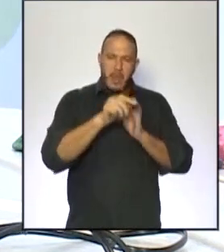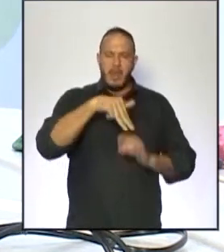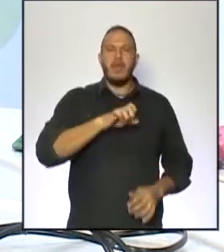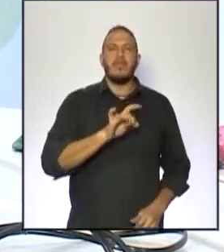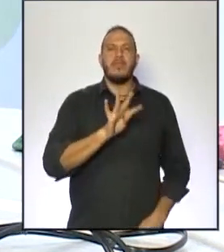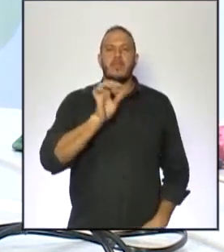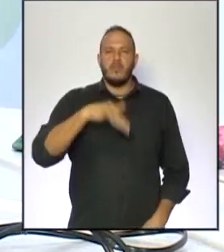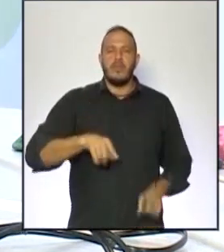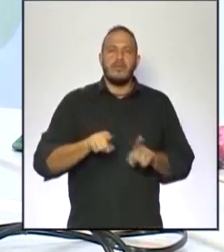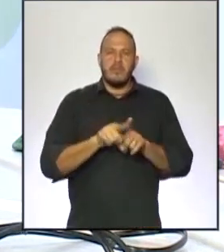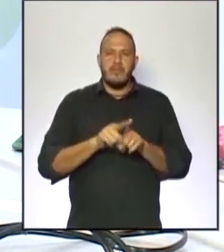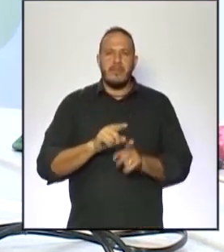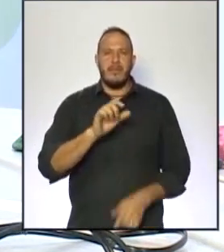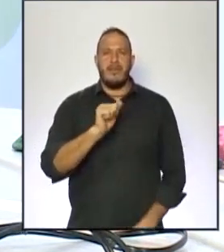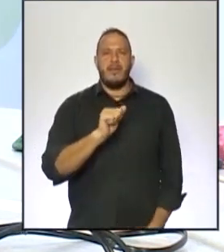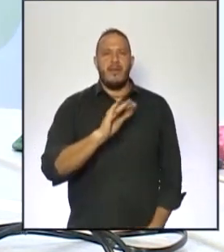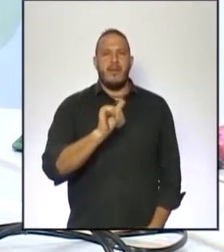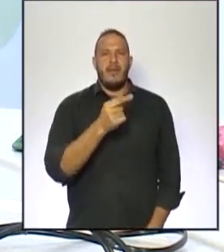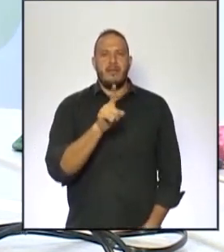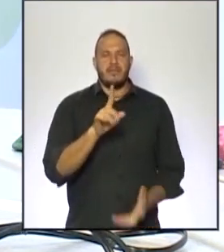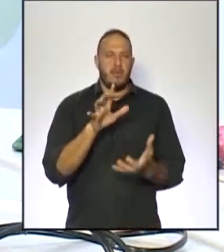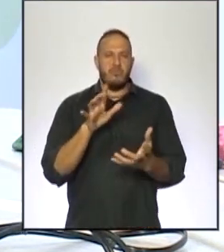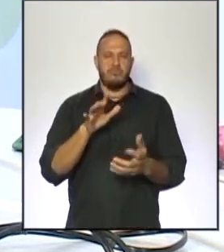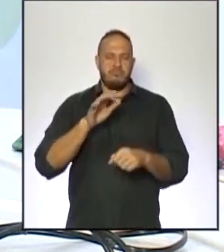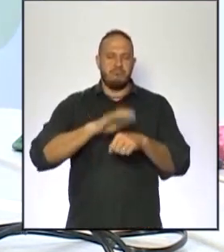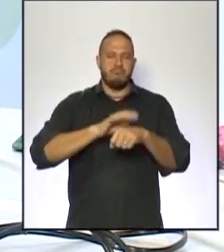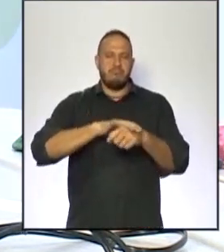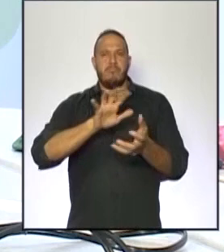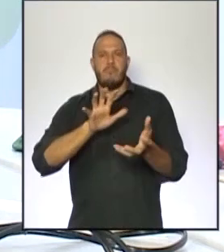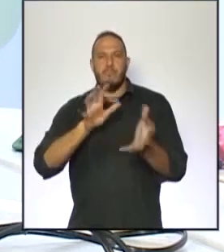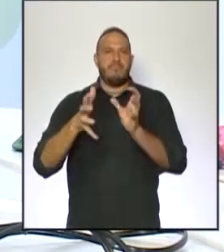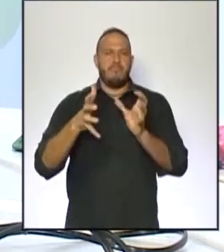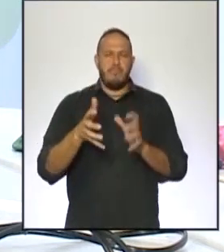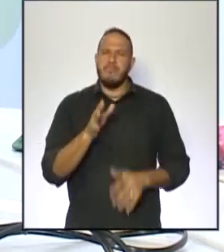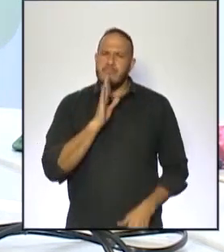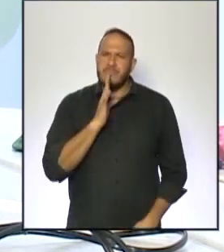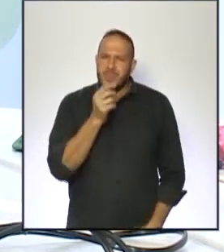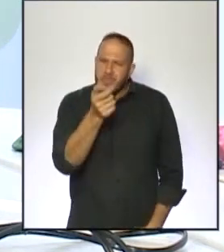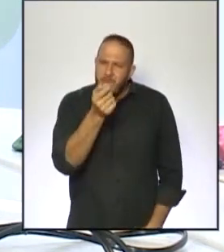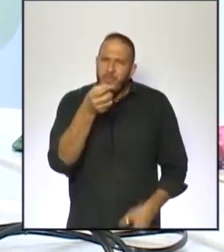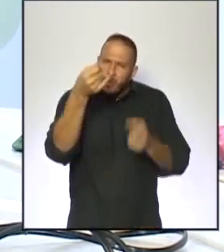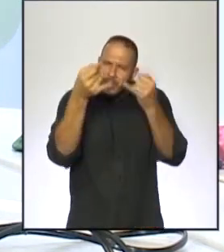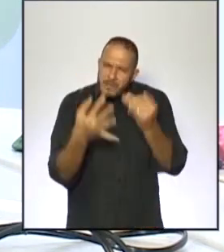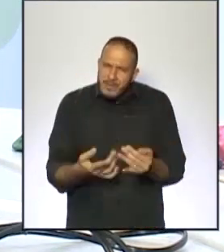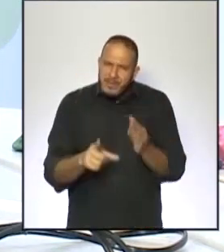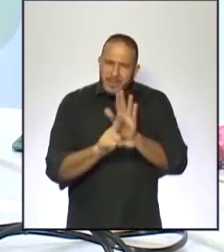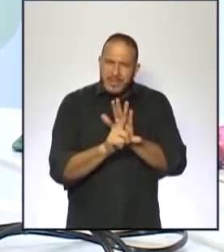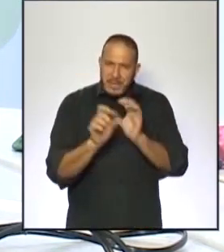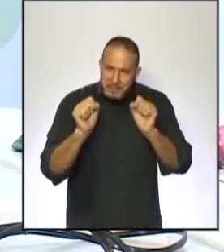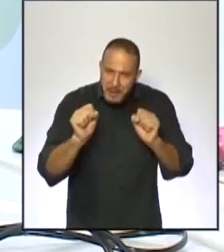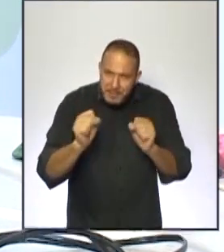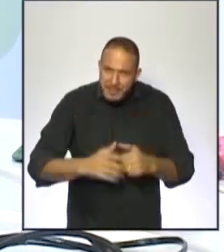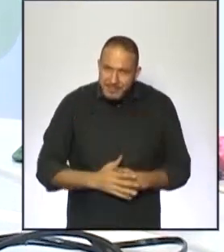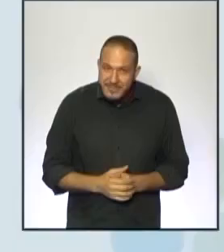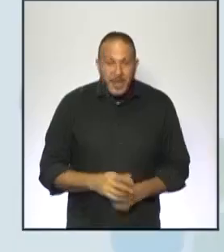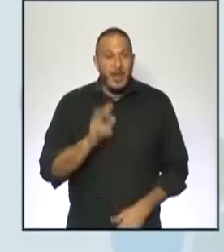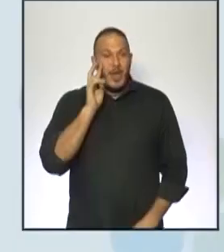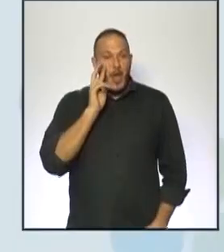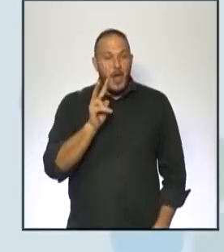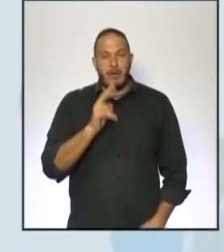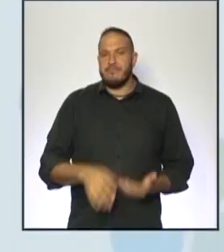refere à lei da ação e reação. Vamos conhecer fala um pouquinho dessa lei, então? Olha